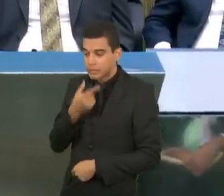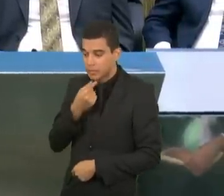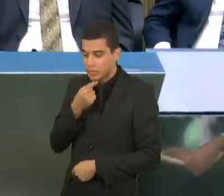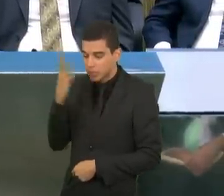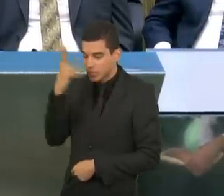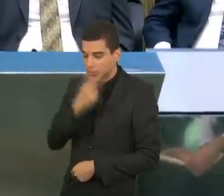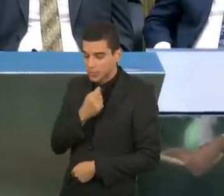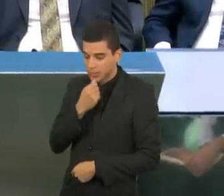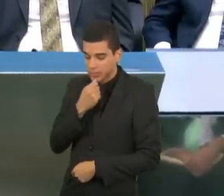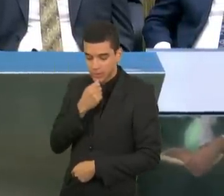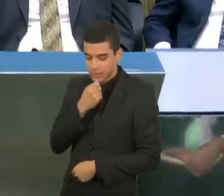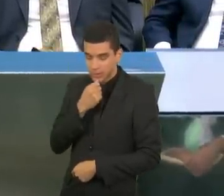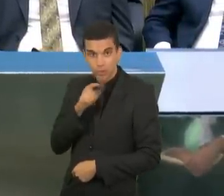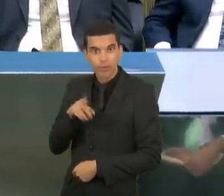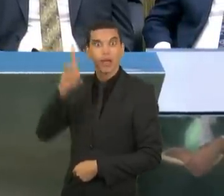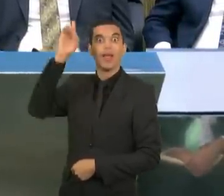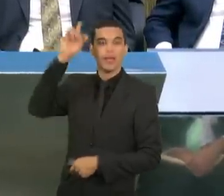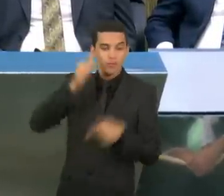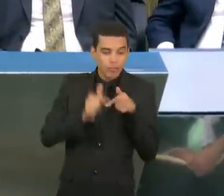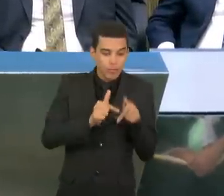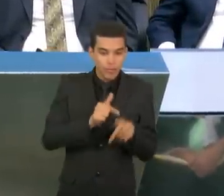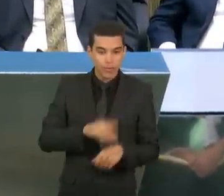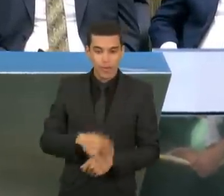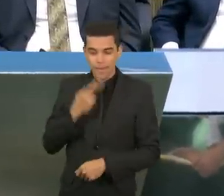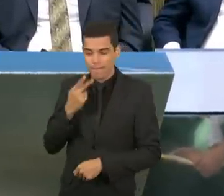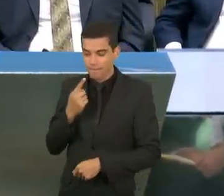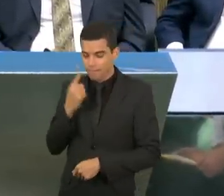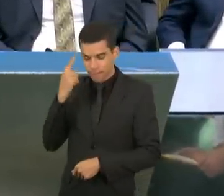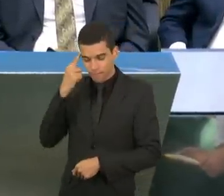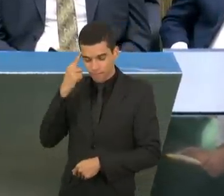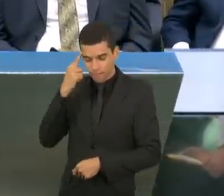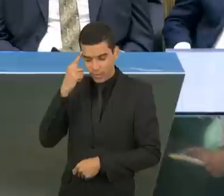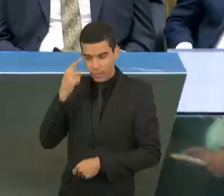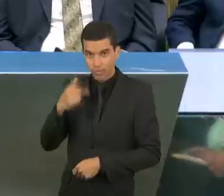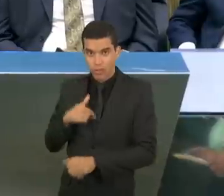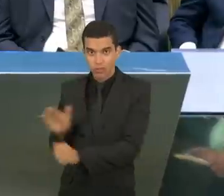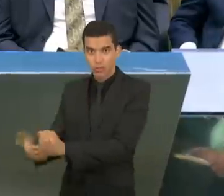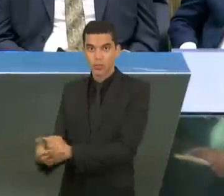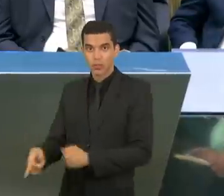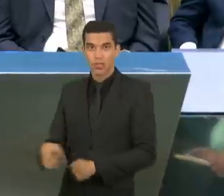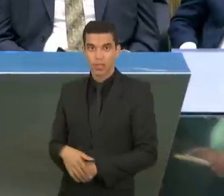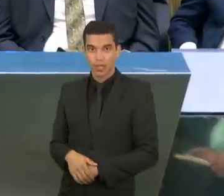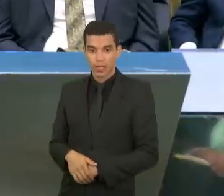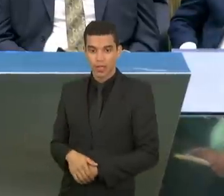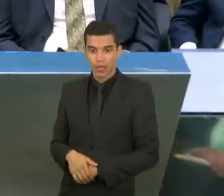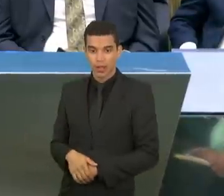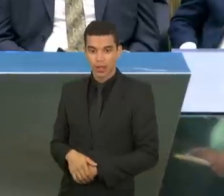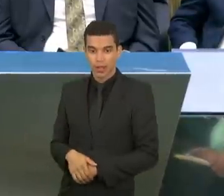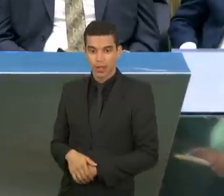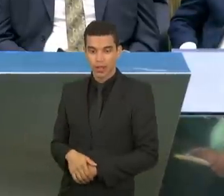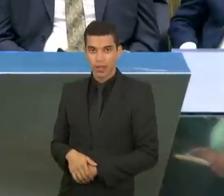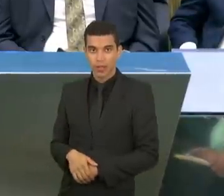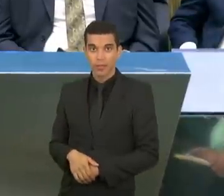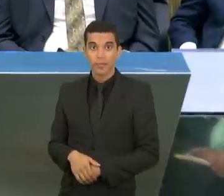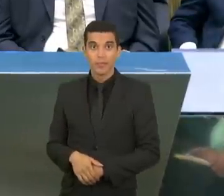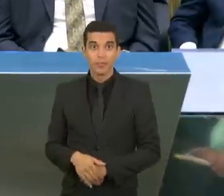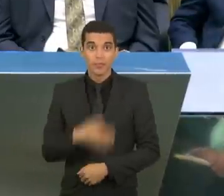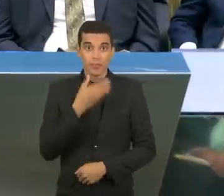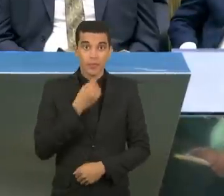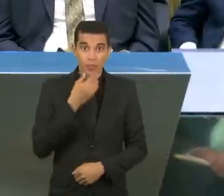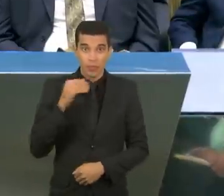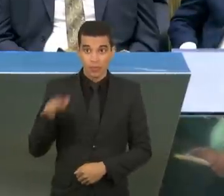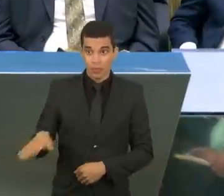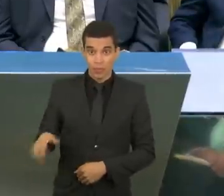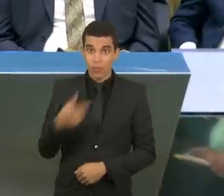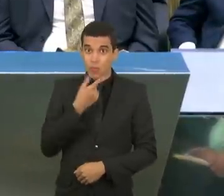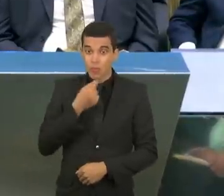Deus. Aí disse: eu vou esconder ele. Heródoto diz que quando o menino foi crescendo